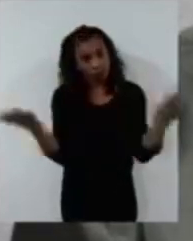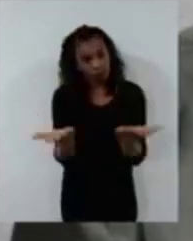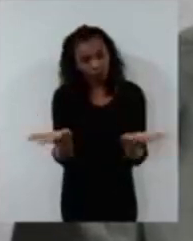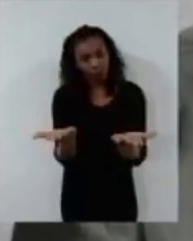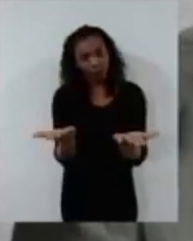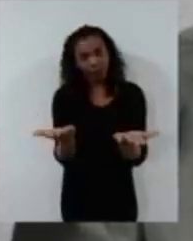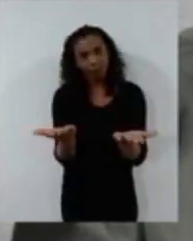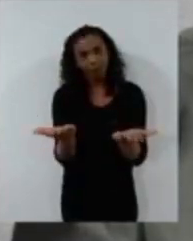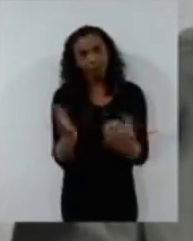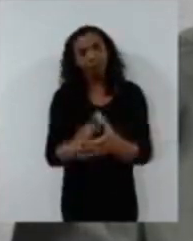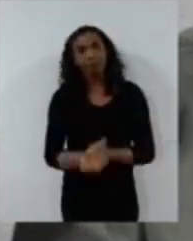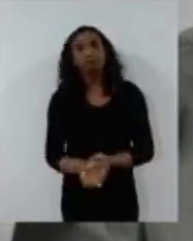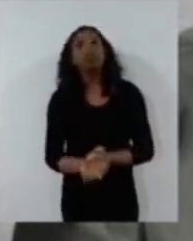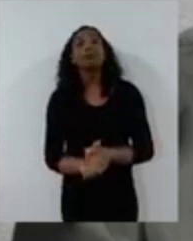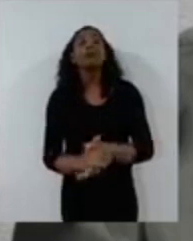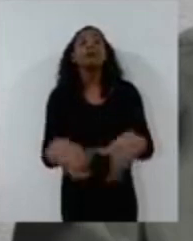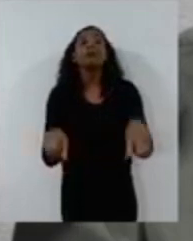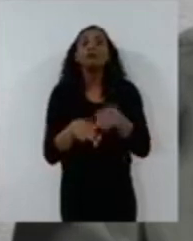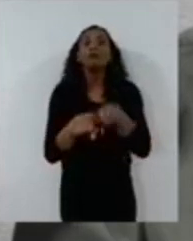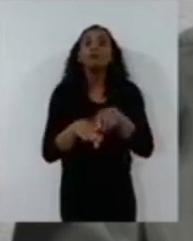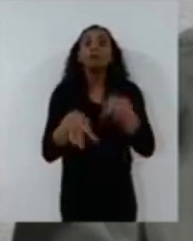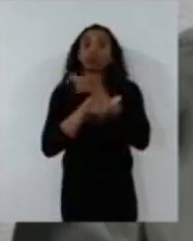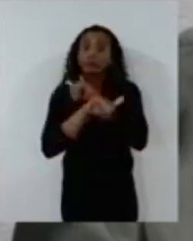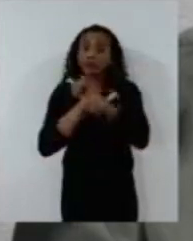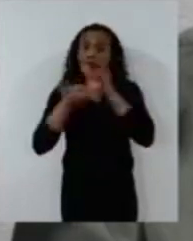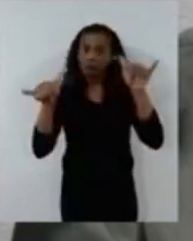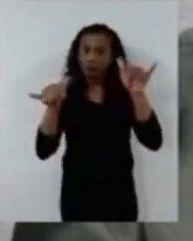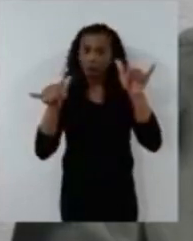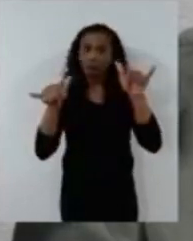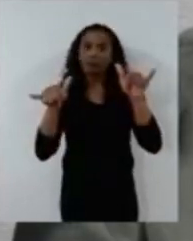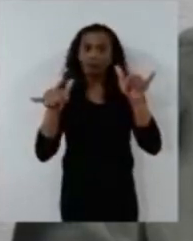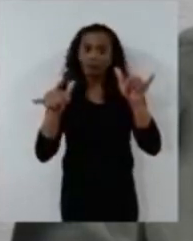você. Quero também dizer